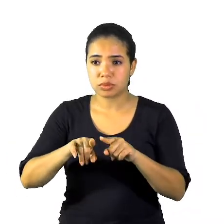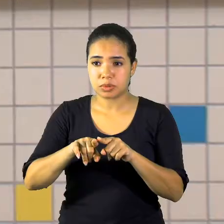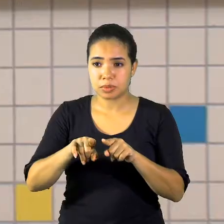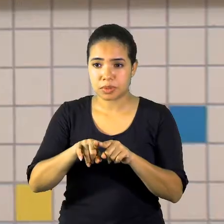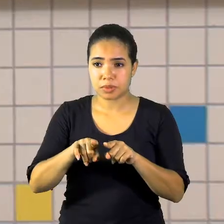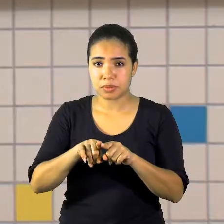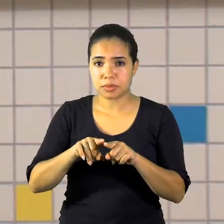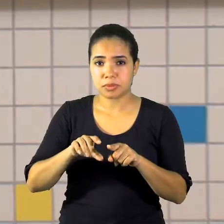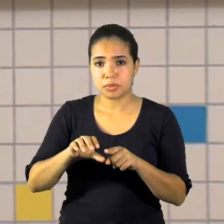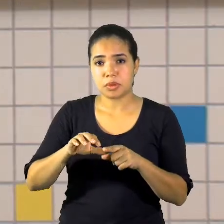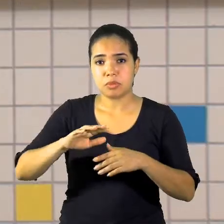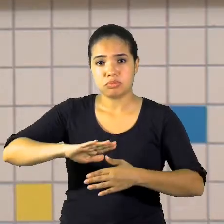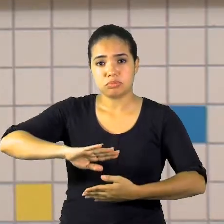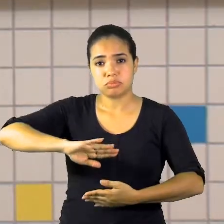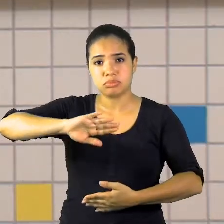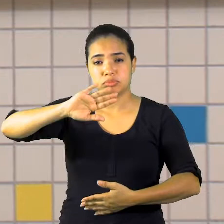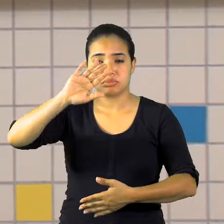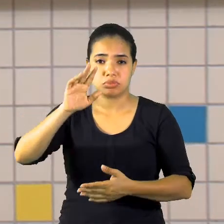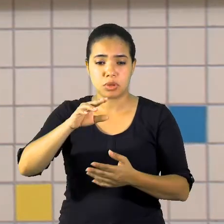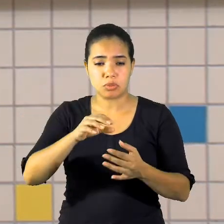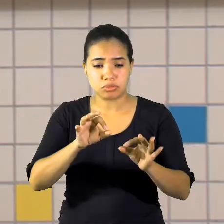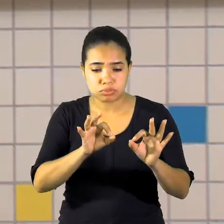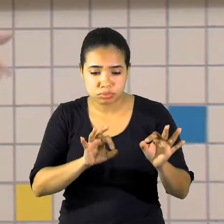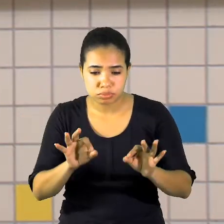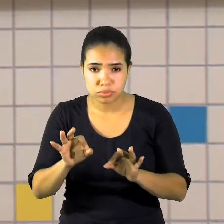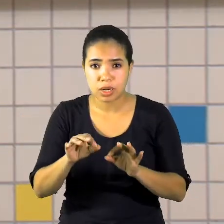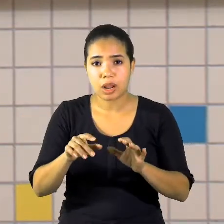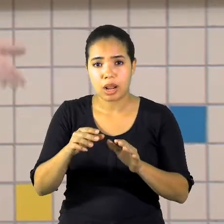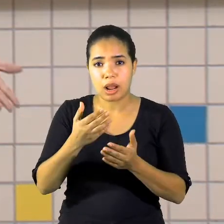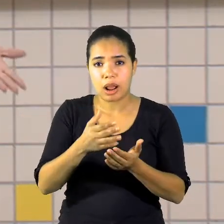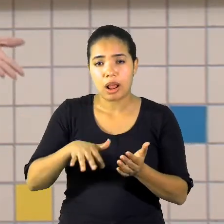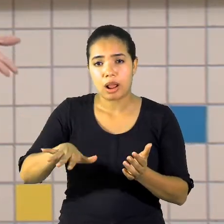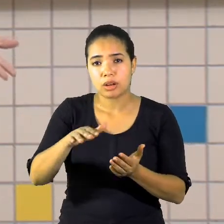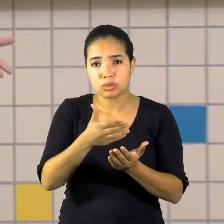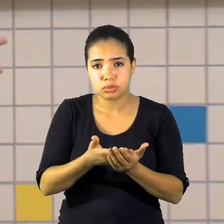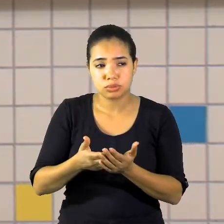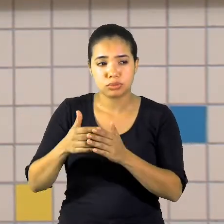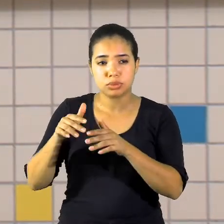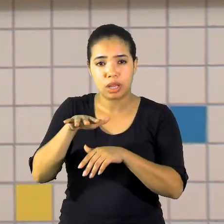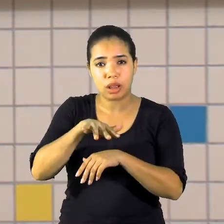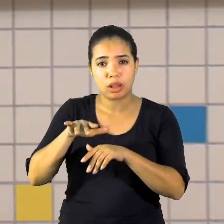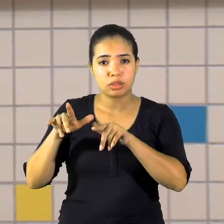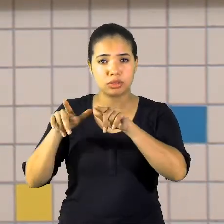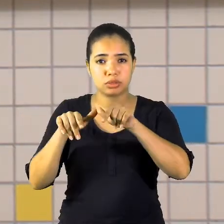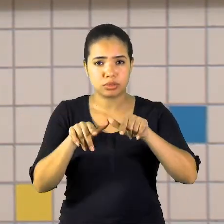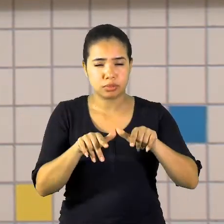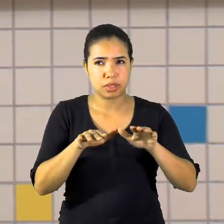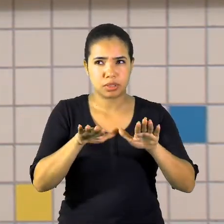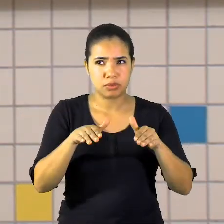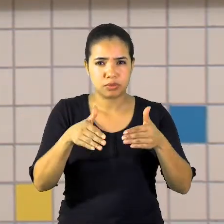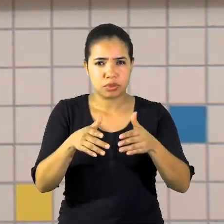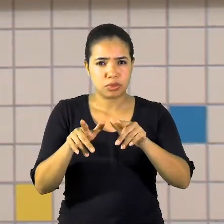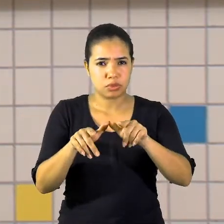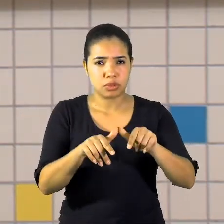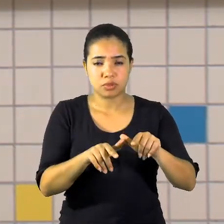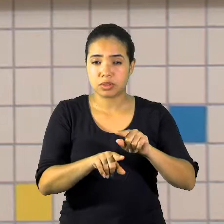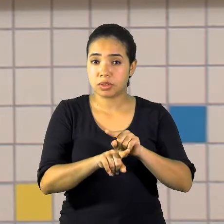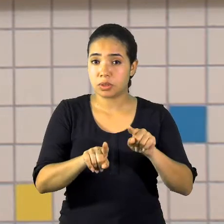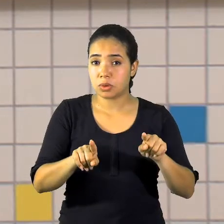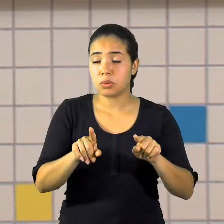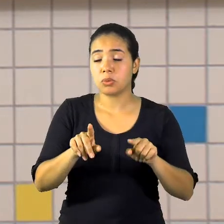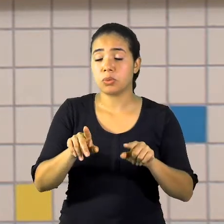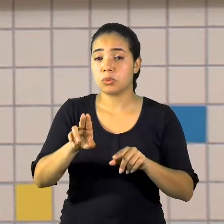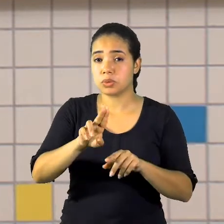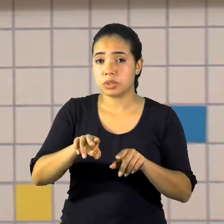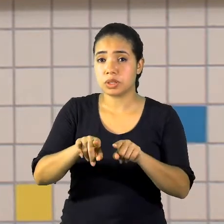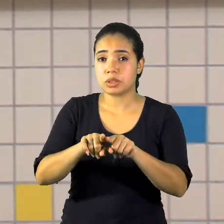gráficas. Essa área de estudo ela é muito utilizada na geografia, lógico, mas é só para geografia? Não. Ela é muito